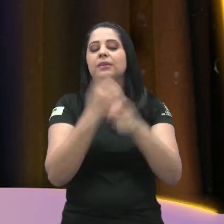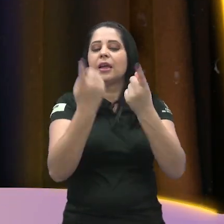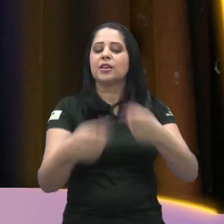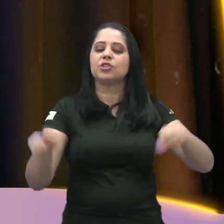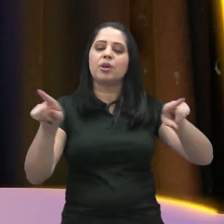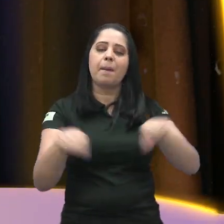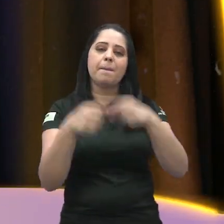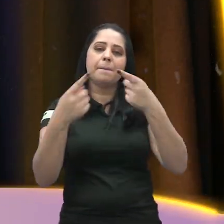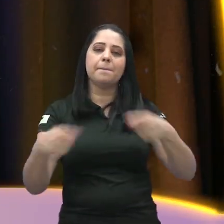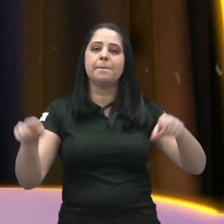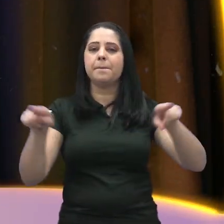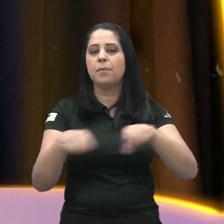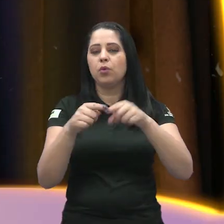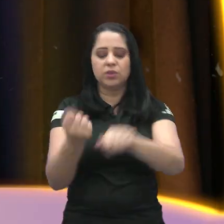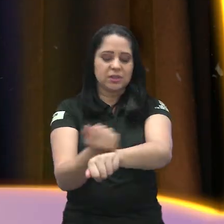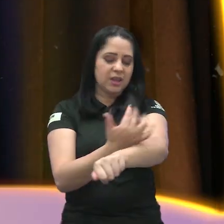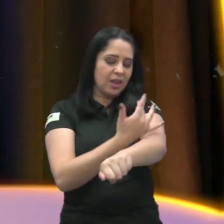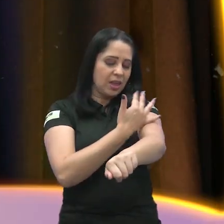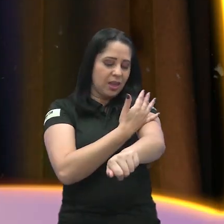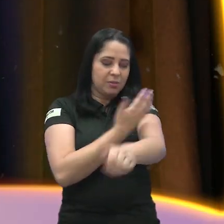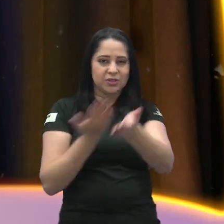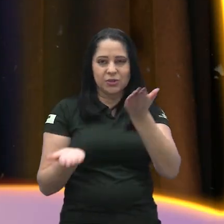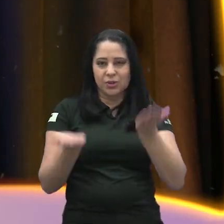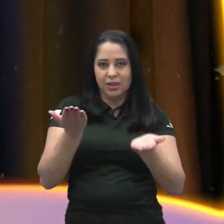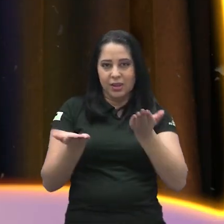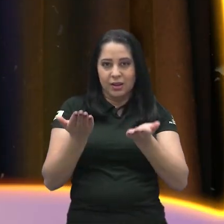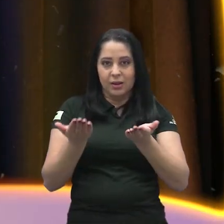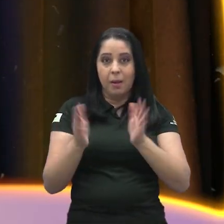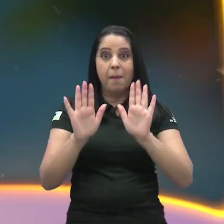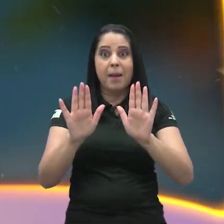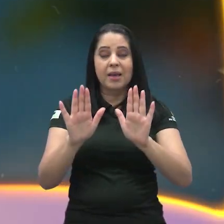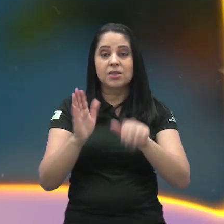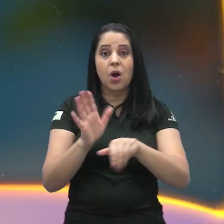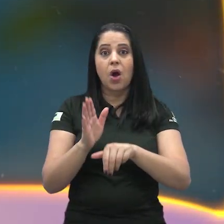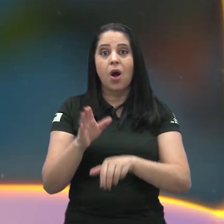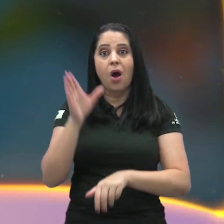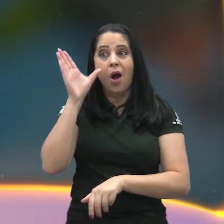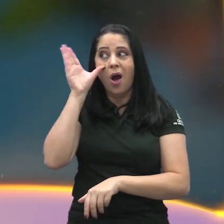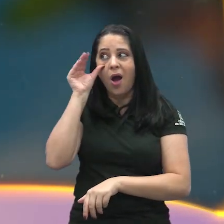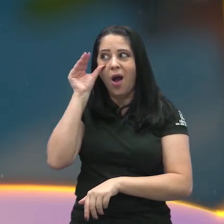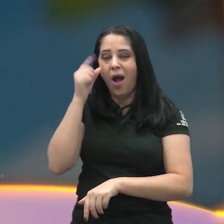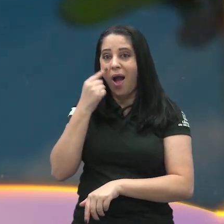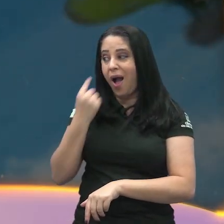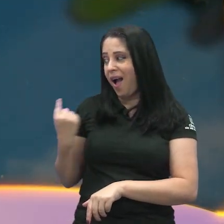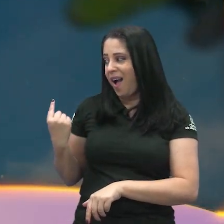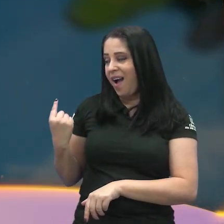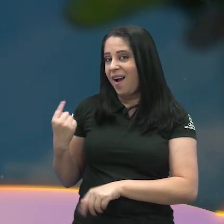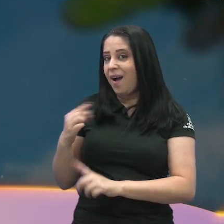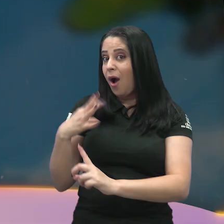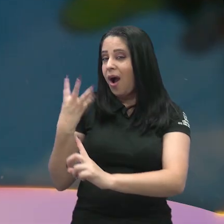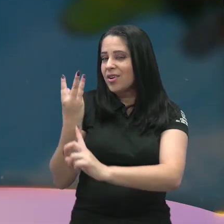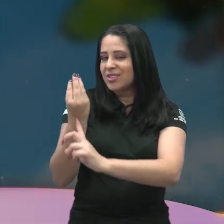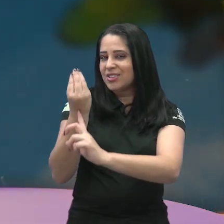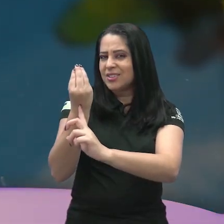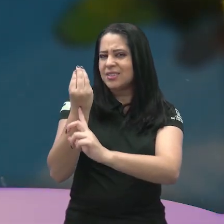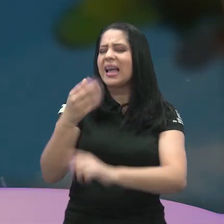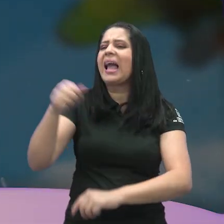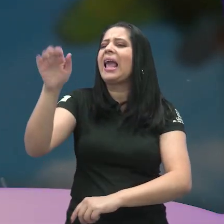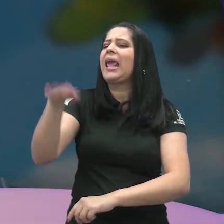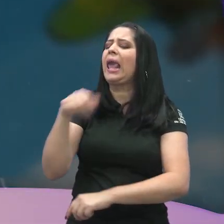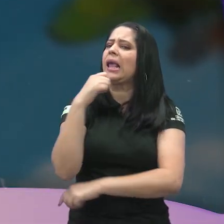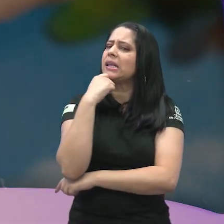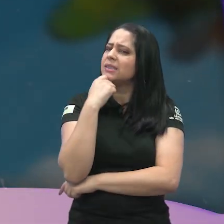como terapia para estar em harmonia com as nossas emoções. Antes de irmos para o intervalo, vamos dar uma espiadinha no